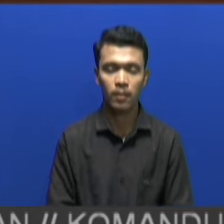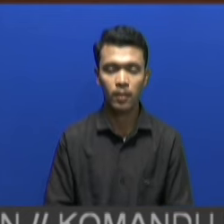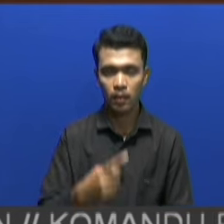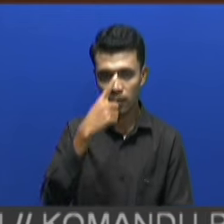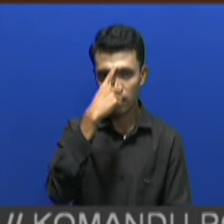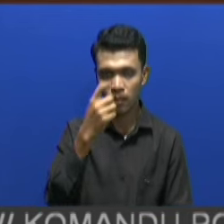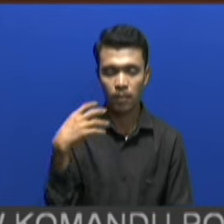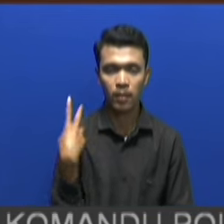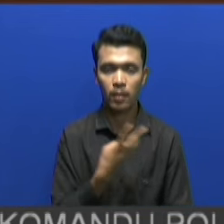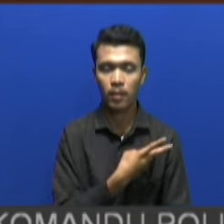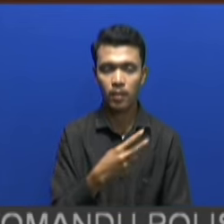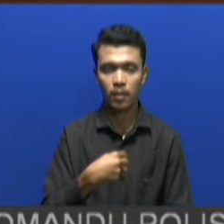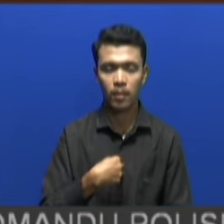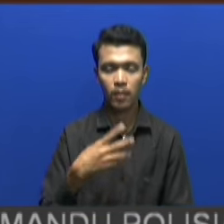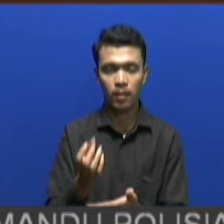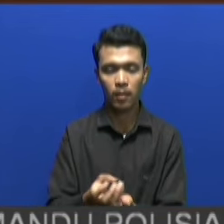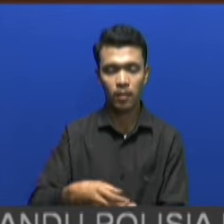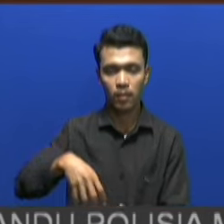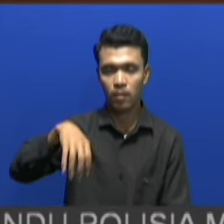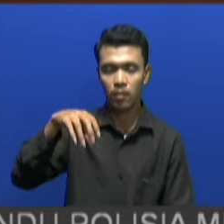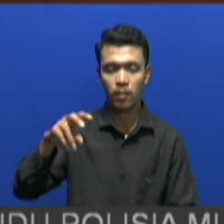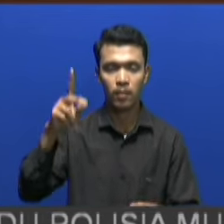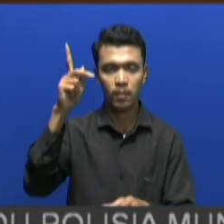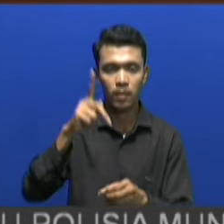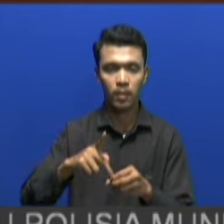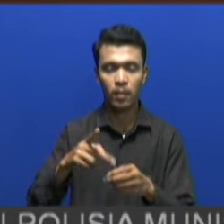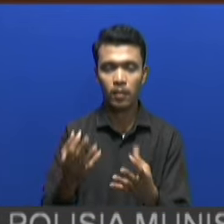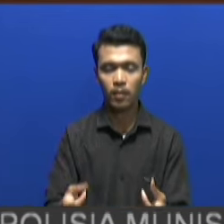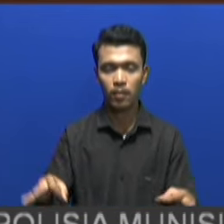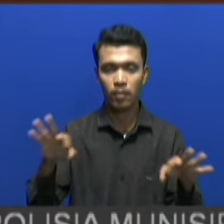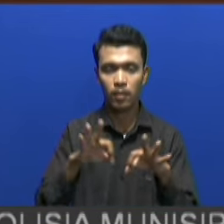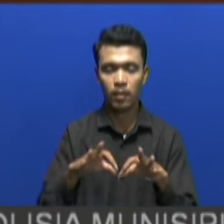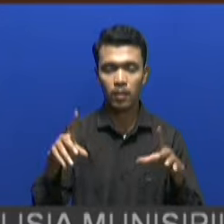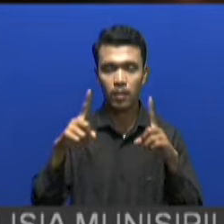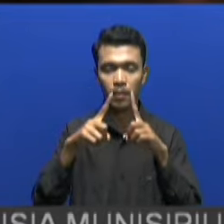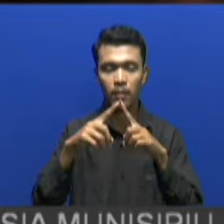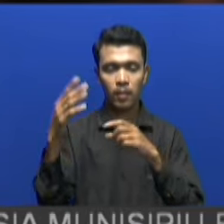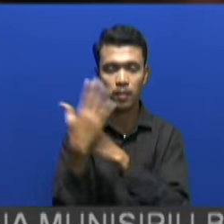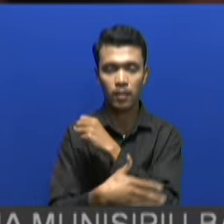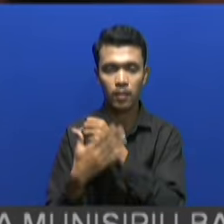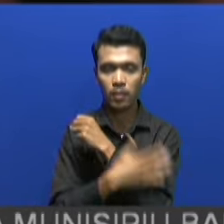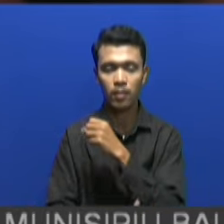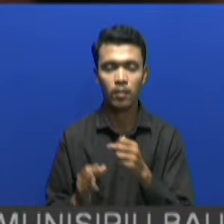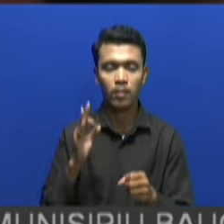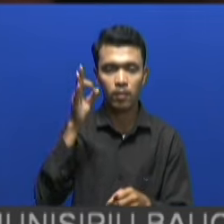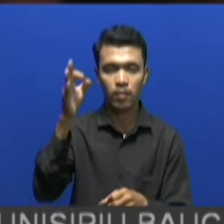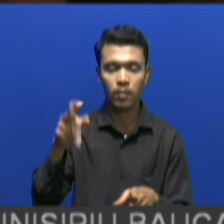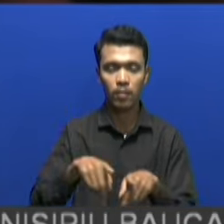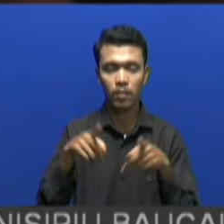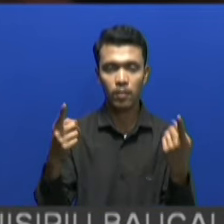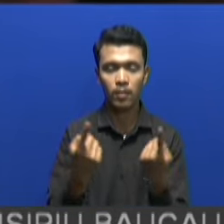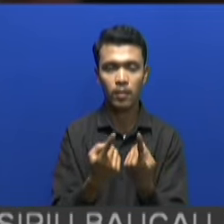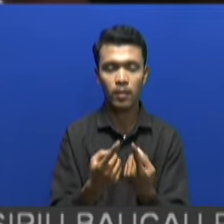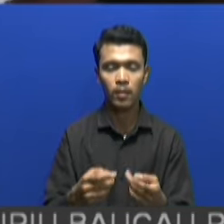rikusoing minerais ne importante la lima iha itenya nasau i ba oi empresa CNCV